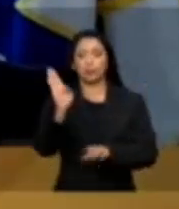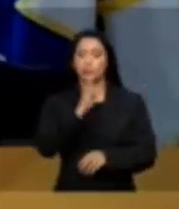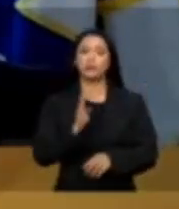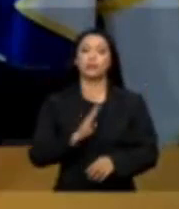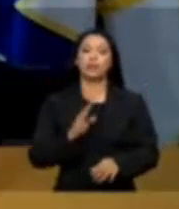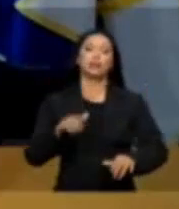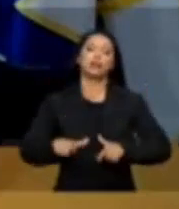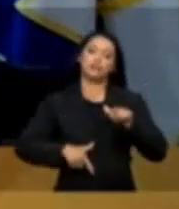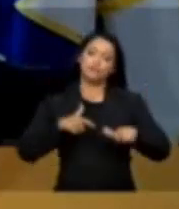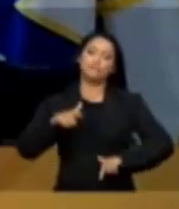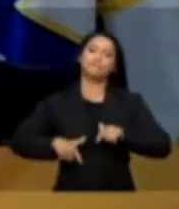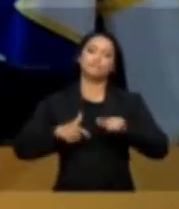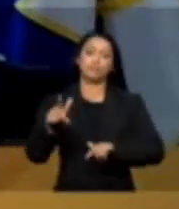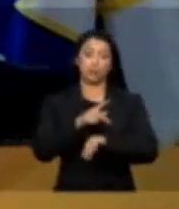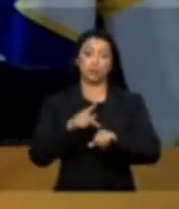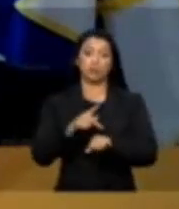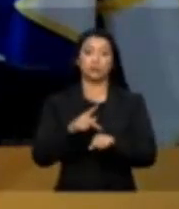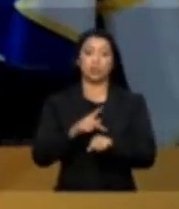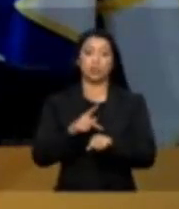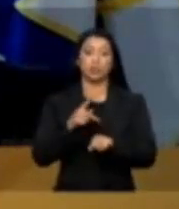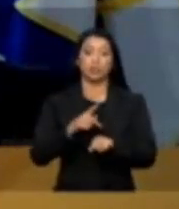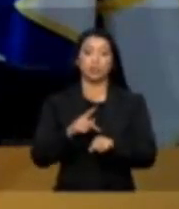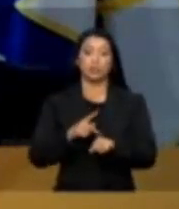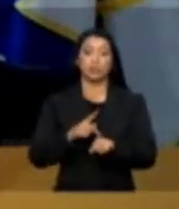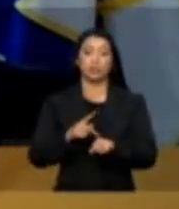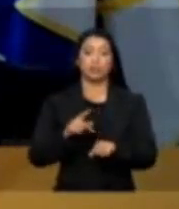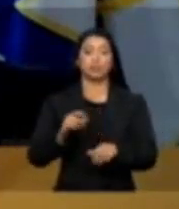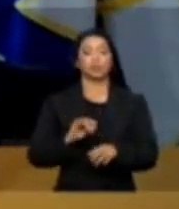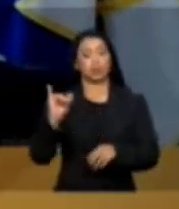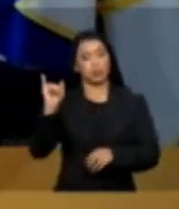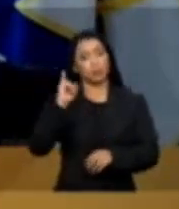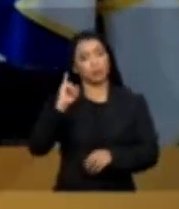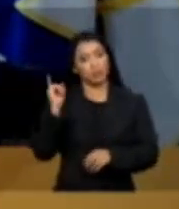produzem para que esse país seja o celeiro do mundo. Muito obrigado a todos e a todas.